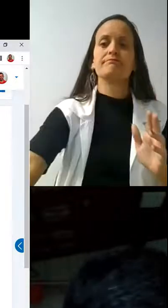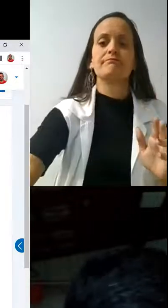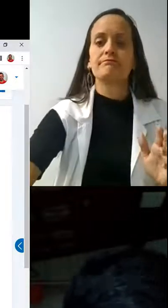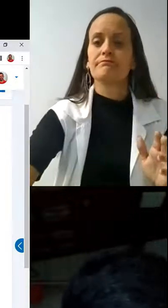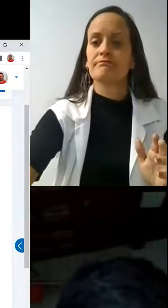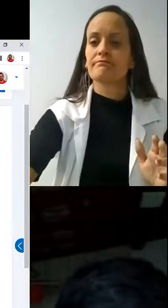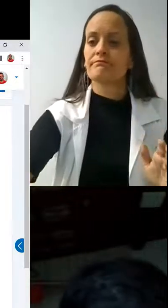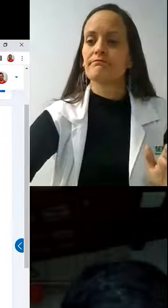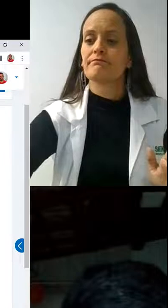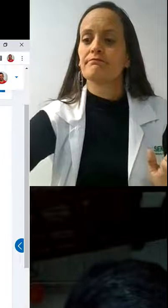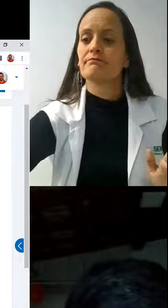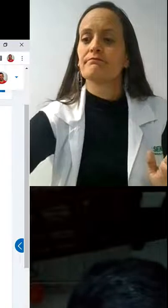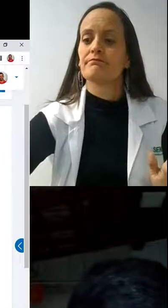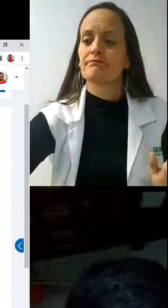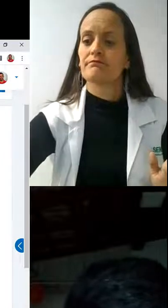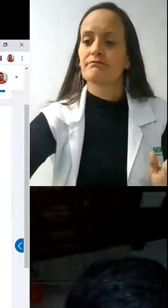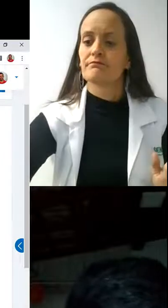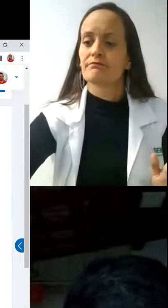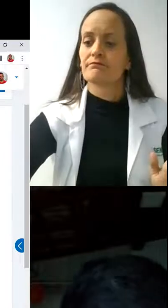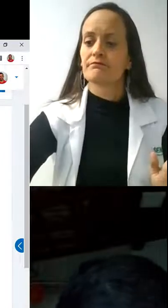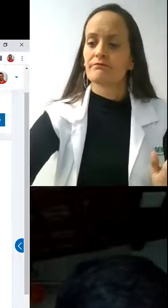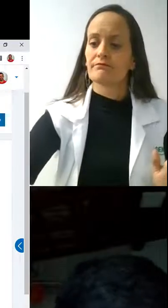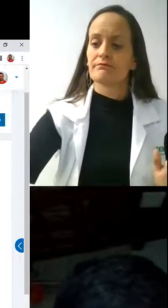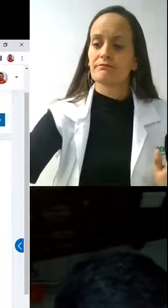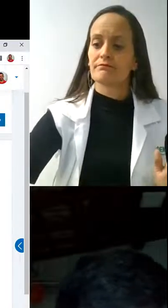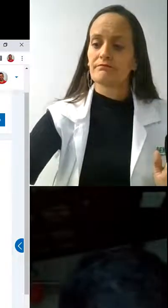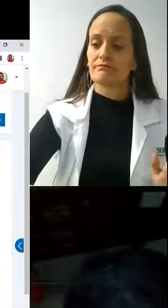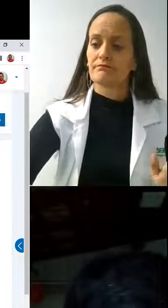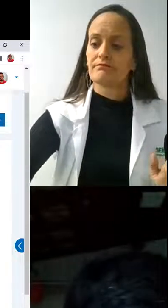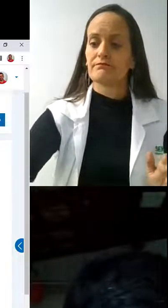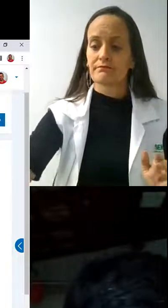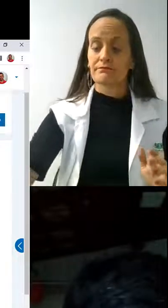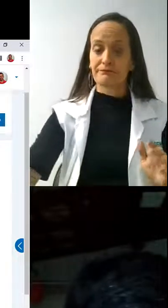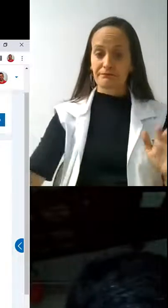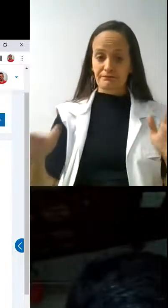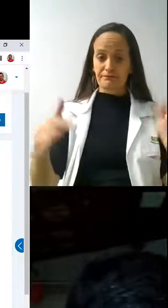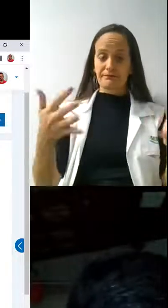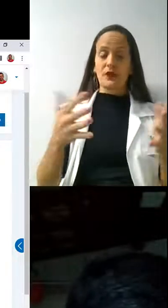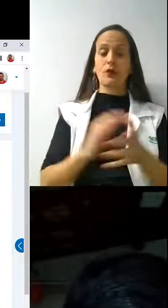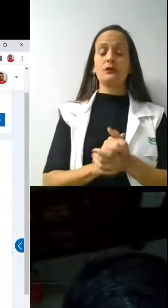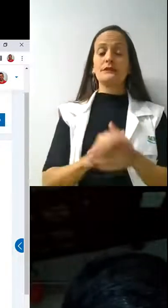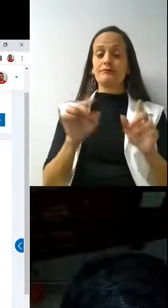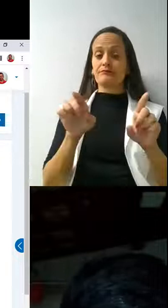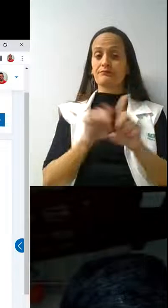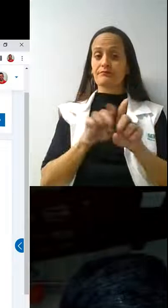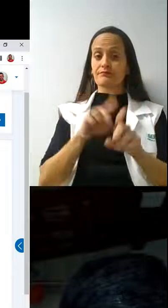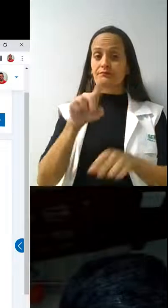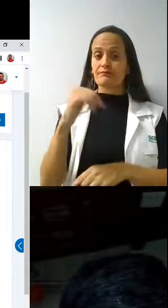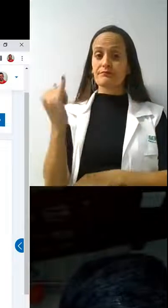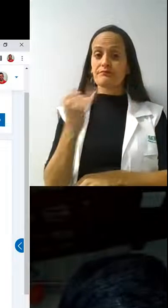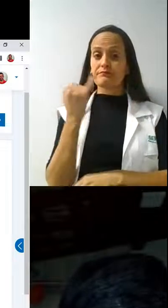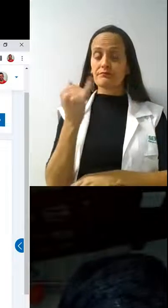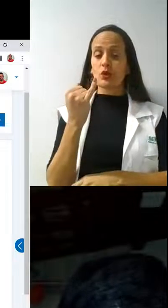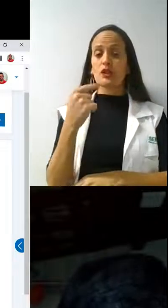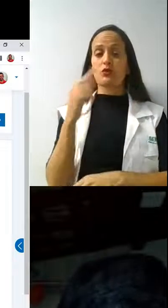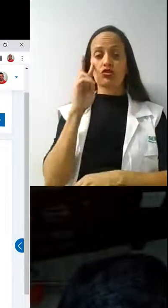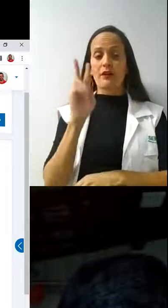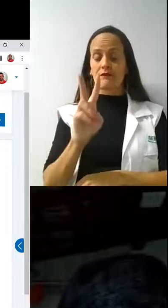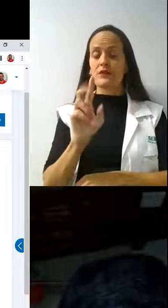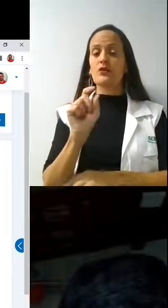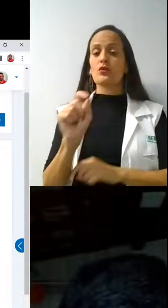né? A gente vai ter o vídeo aqui das práticas, inclusive, né, dessa unidade aqui, ó, eu já fiz uma prática lá no